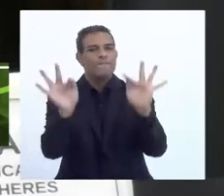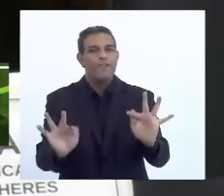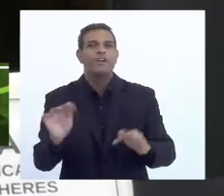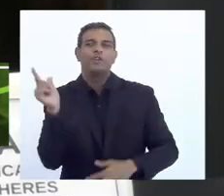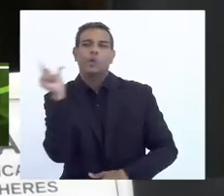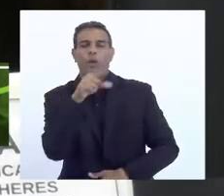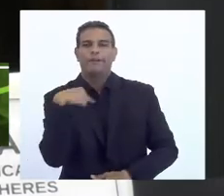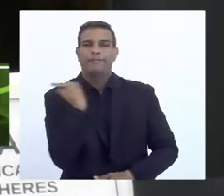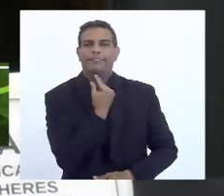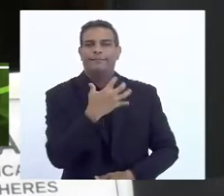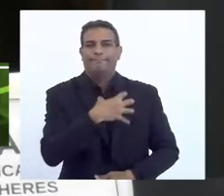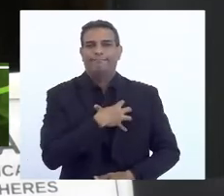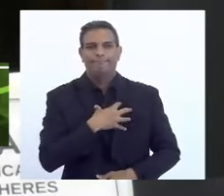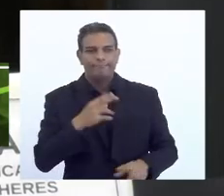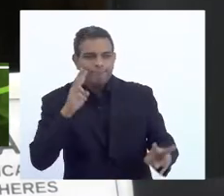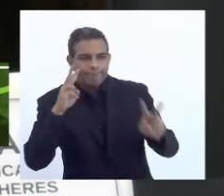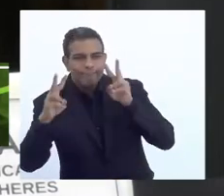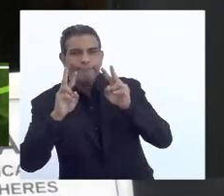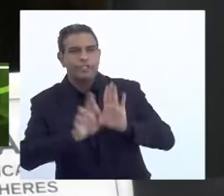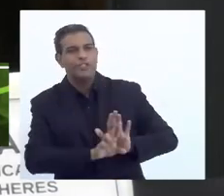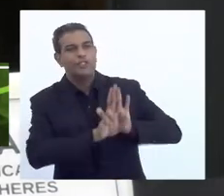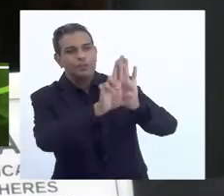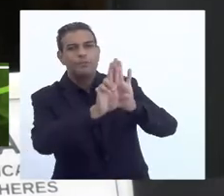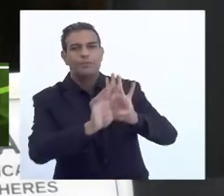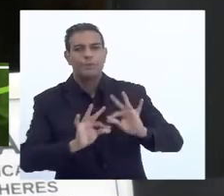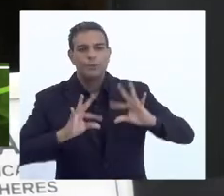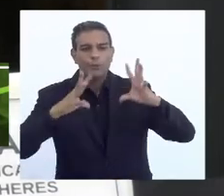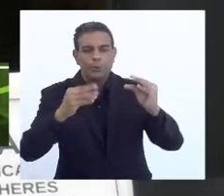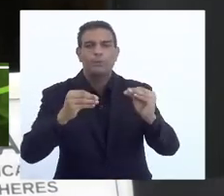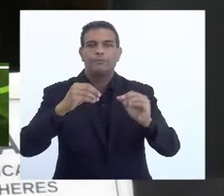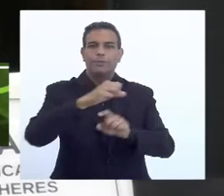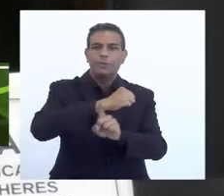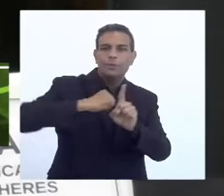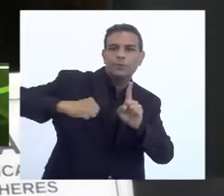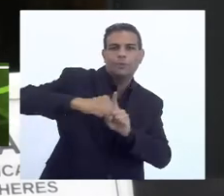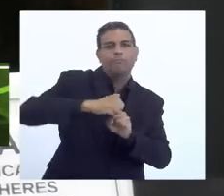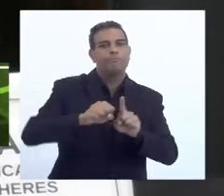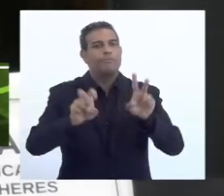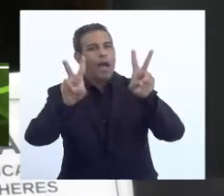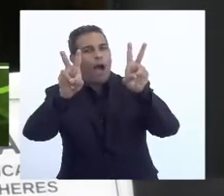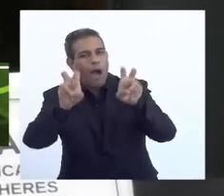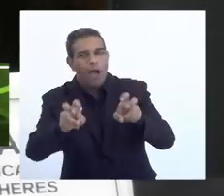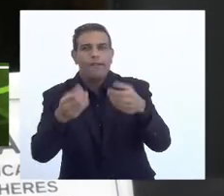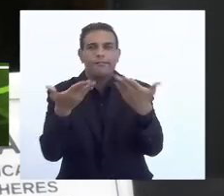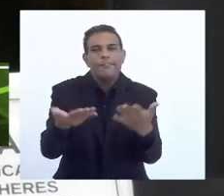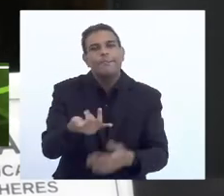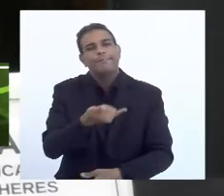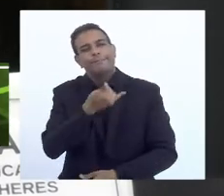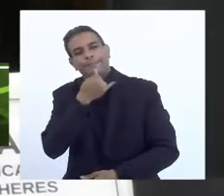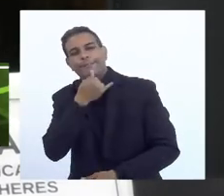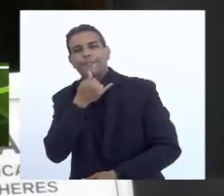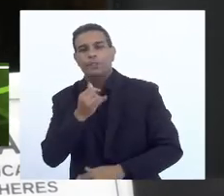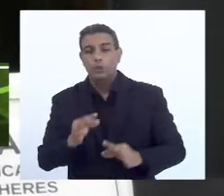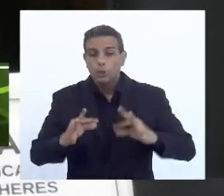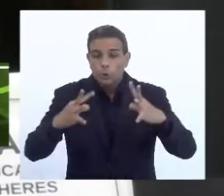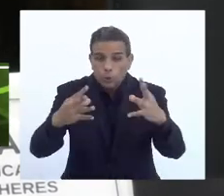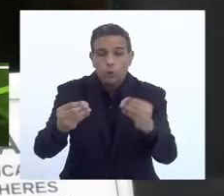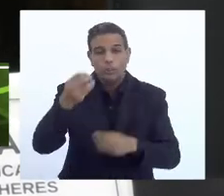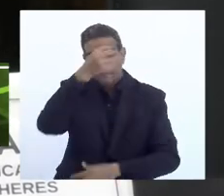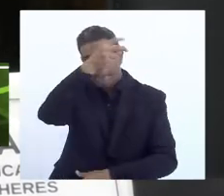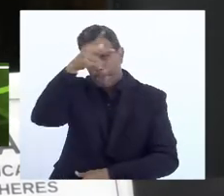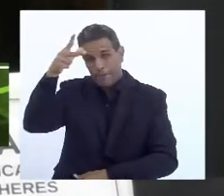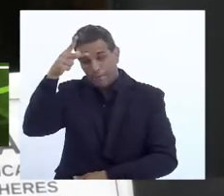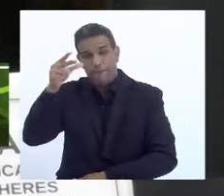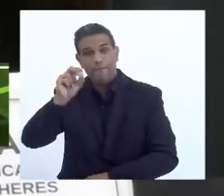gente estar aqui ao lado de várias representações e estar debatendo esse tema que, infelizmente, nem todas as prefeituras, né,